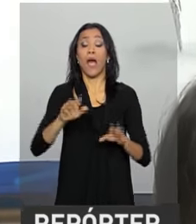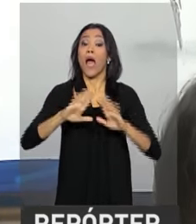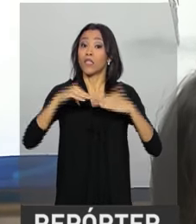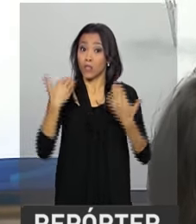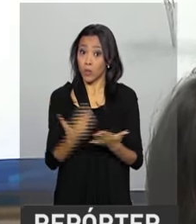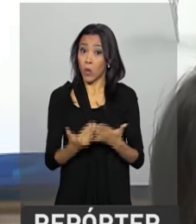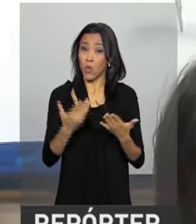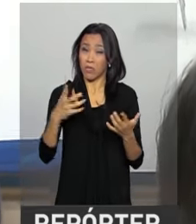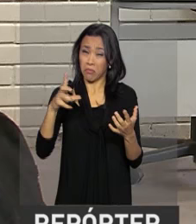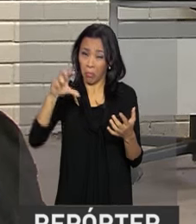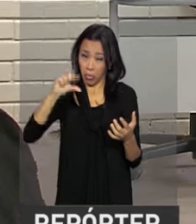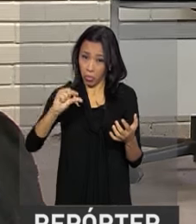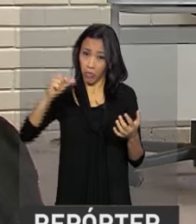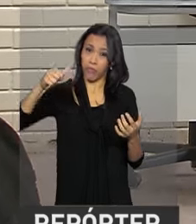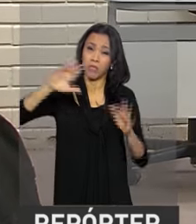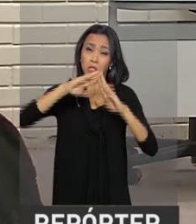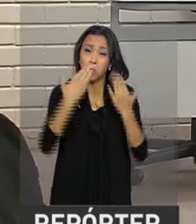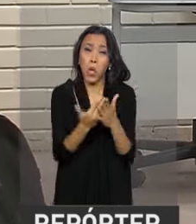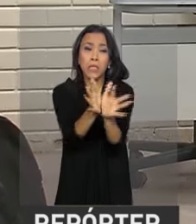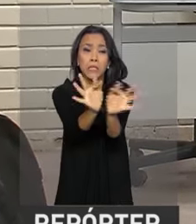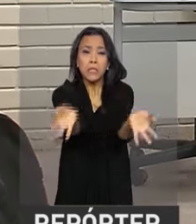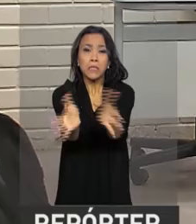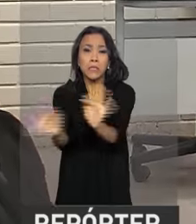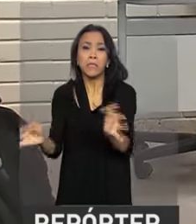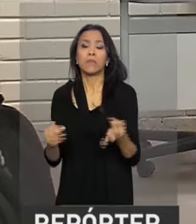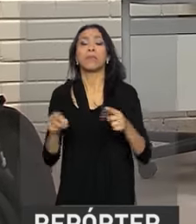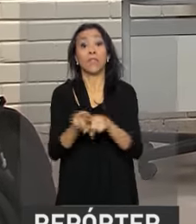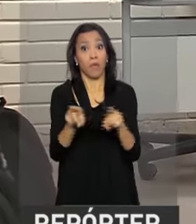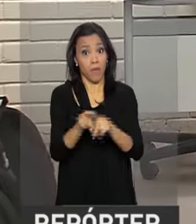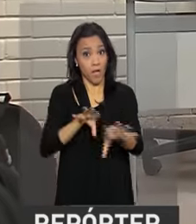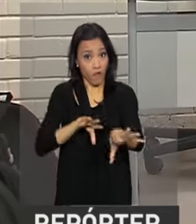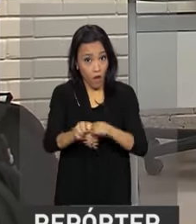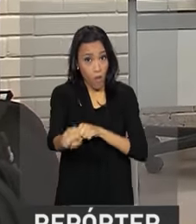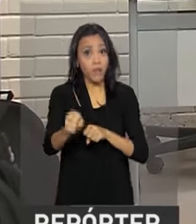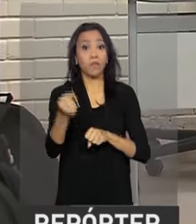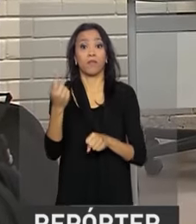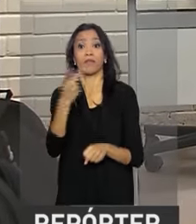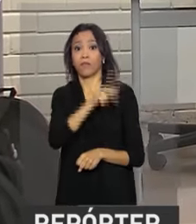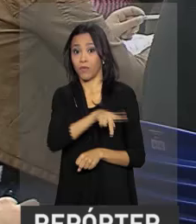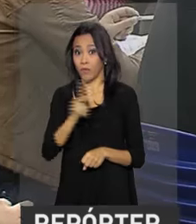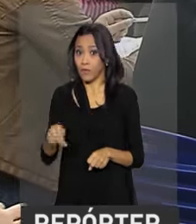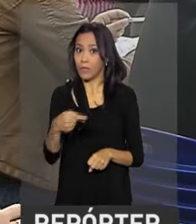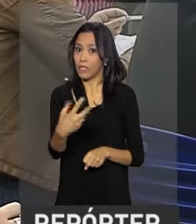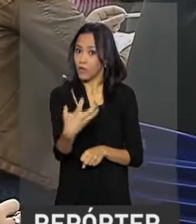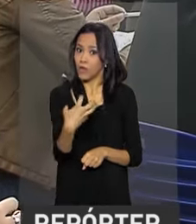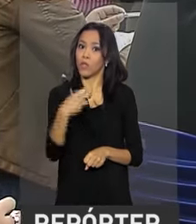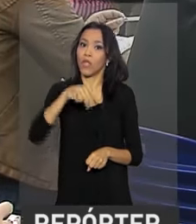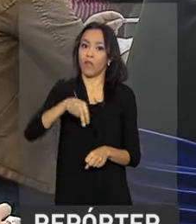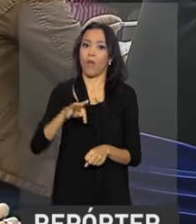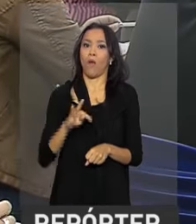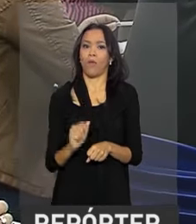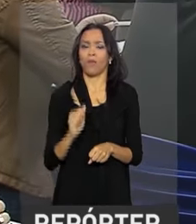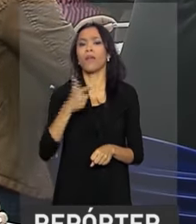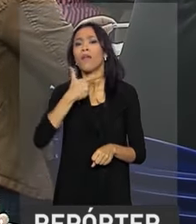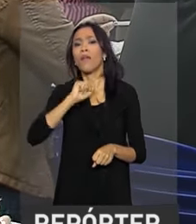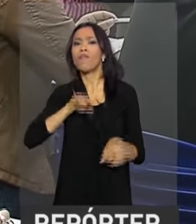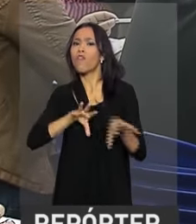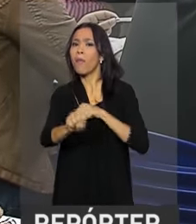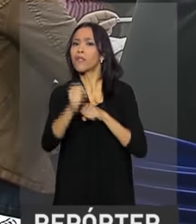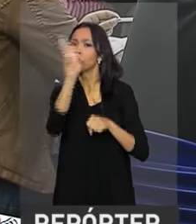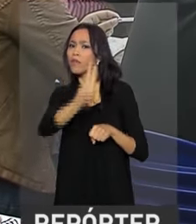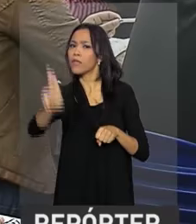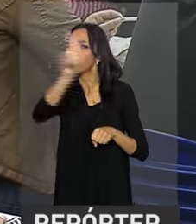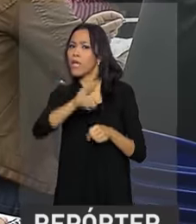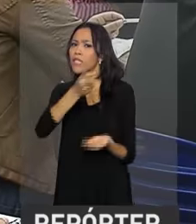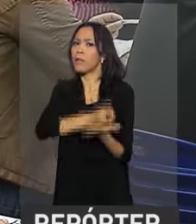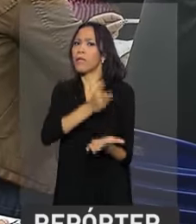nas menores escolas. A formação dos professores também influenciou as notas. Aqueles que têm formação superior